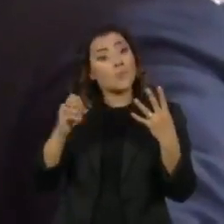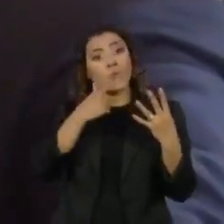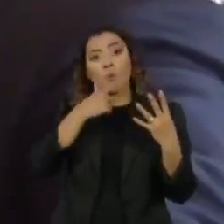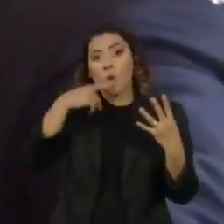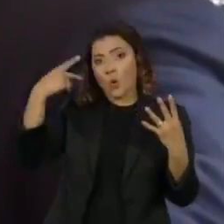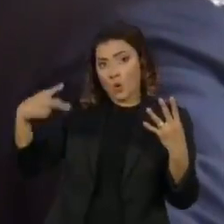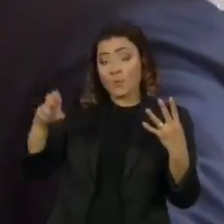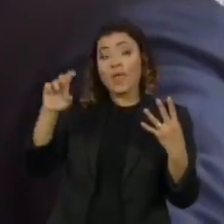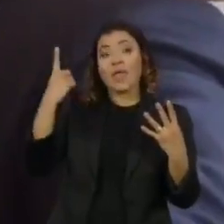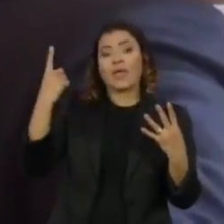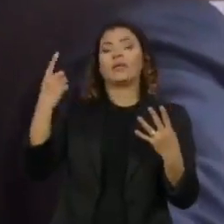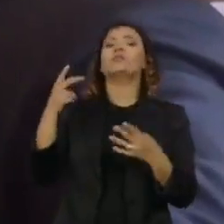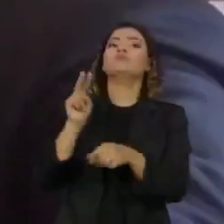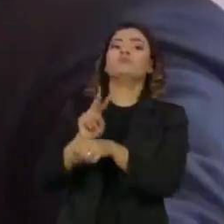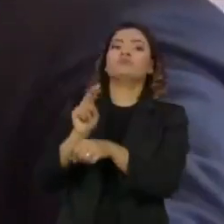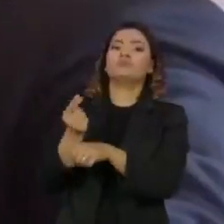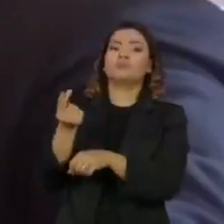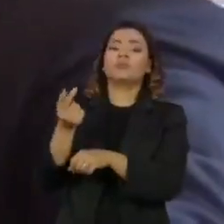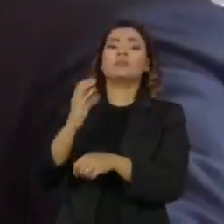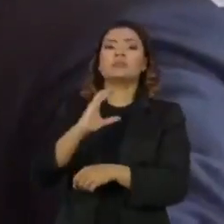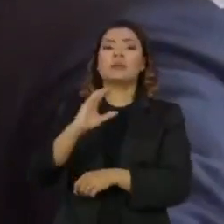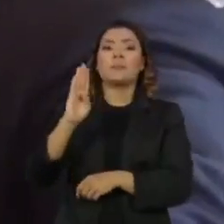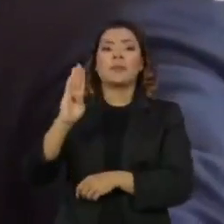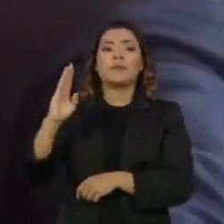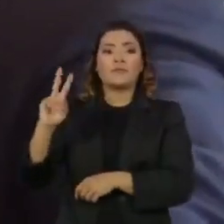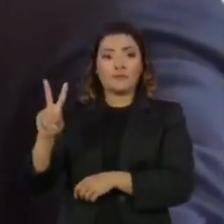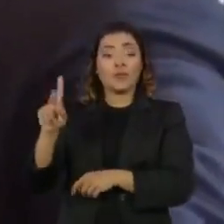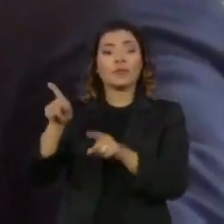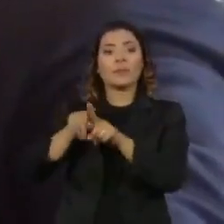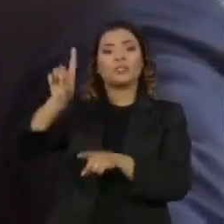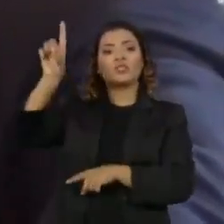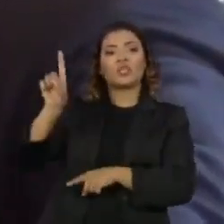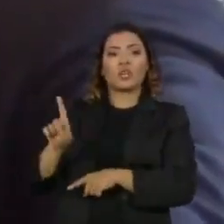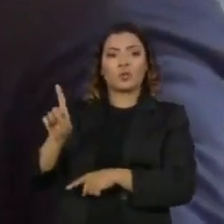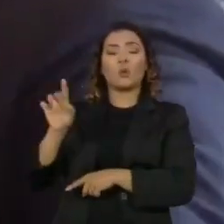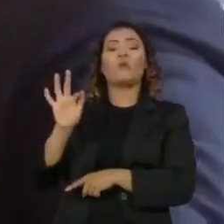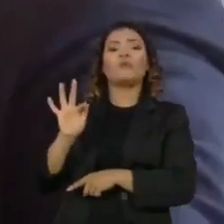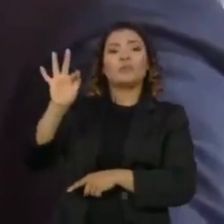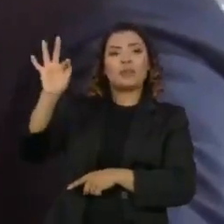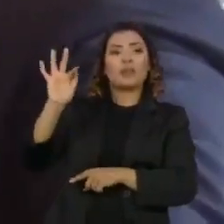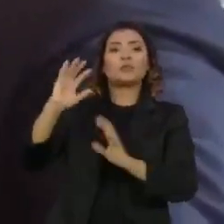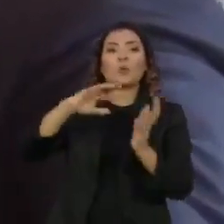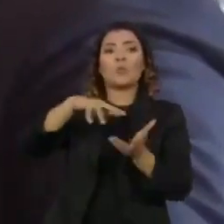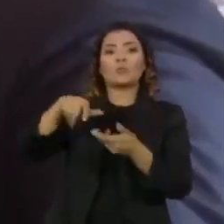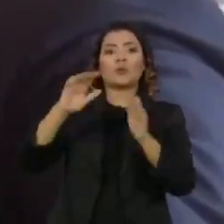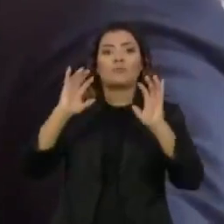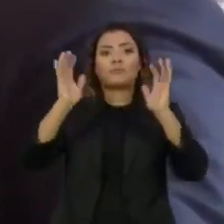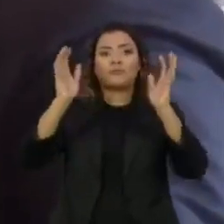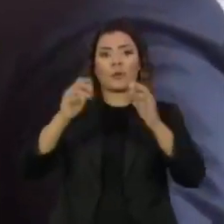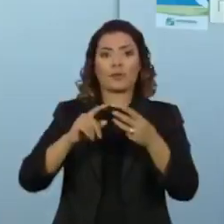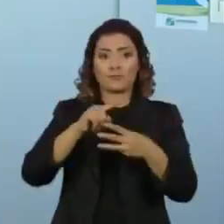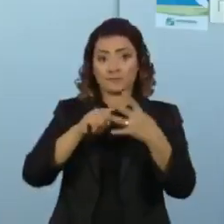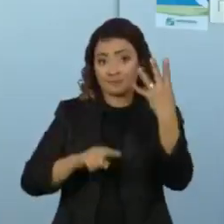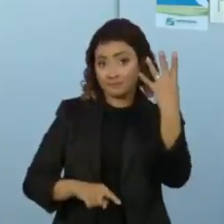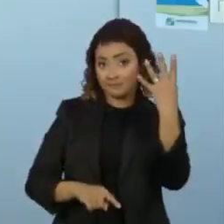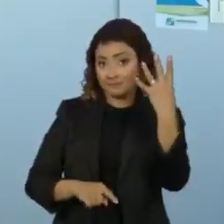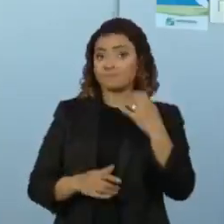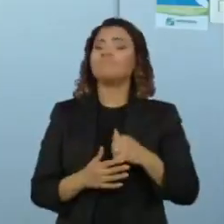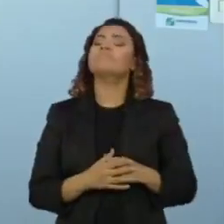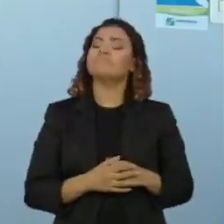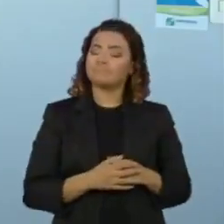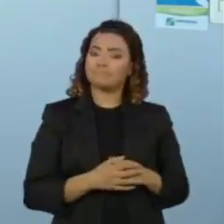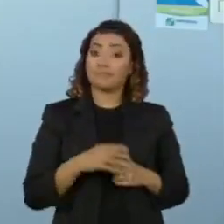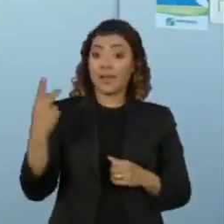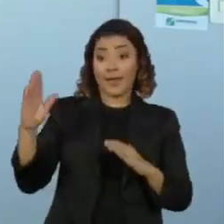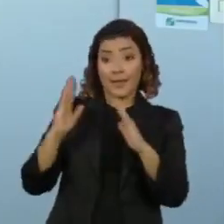Azevedo, ex-superintendente da CBV e atual diretor-geral da Federação Internacional de Voleibol. Na casa de Ari Graça,